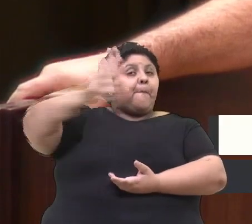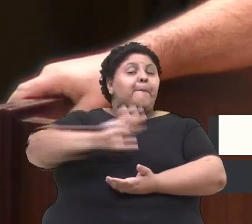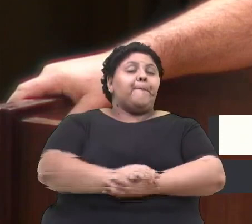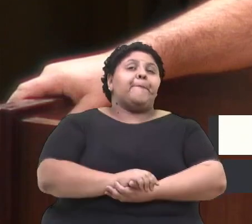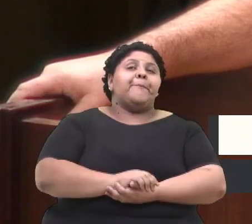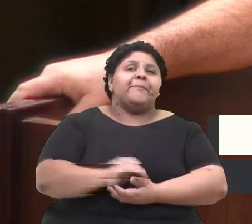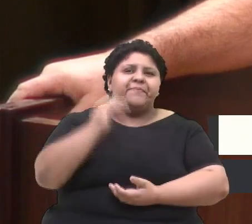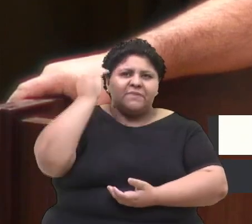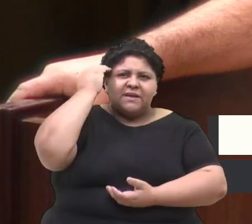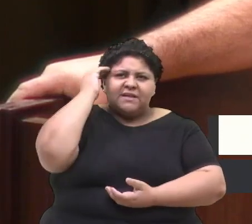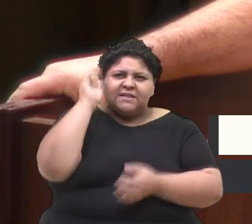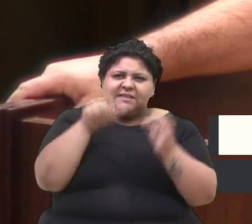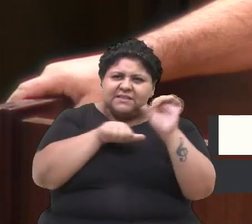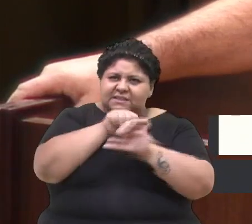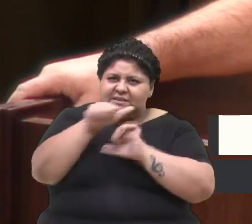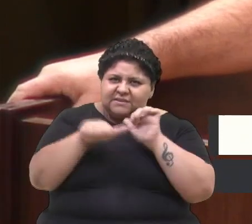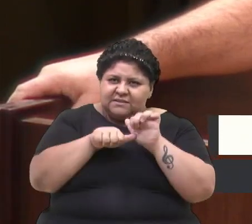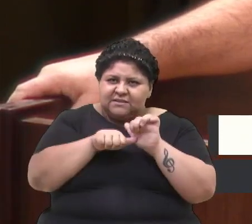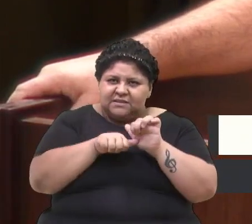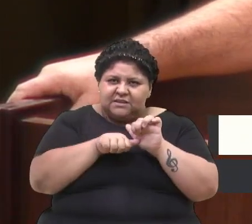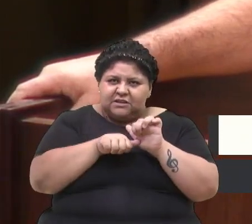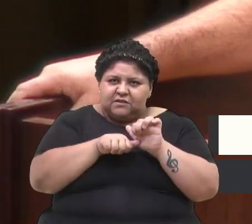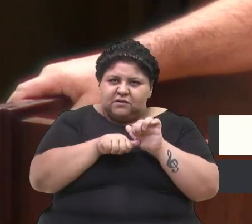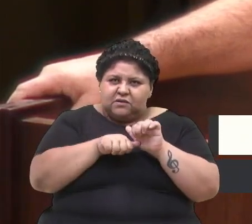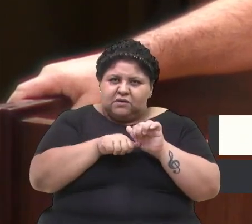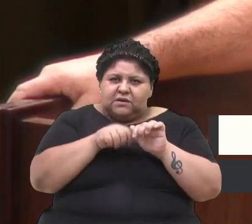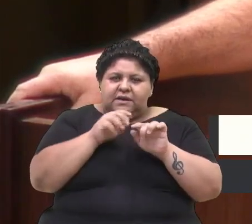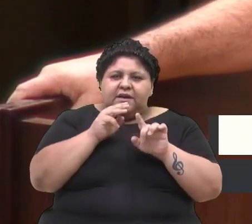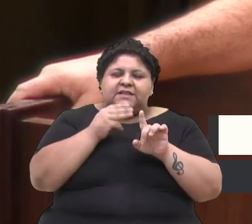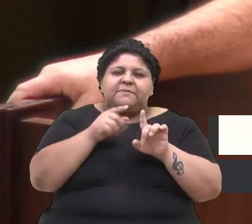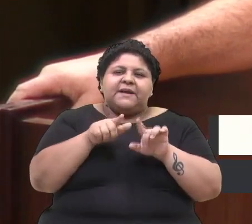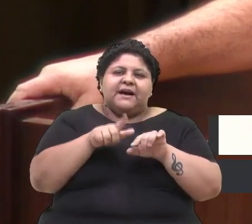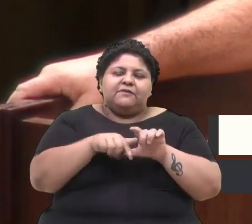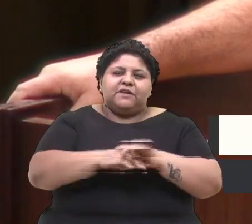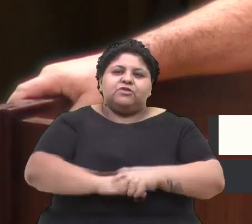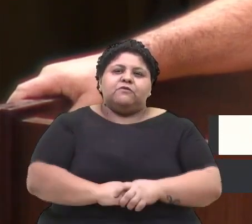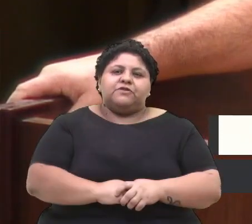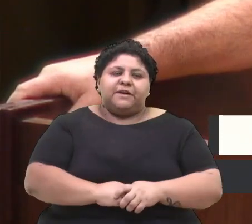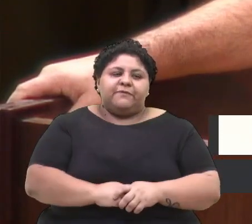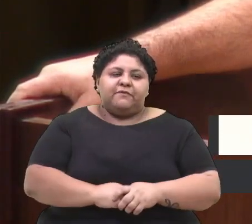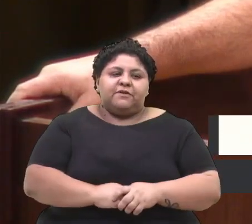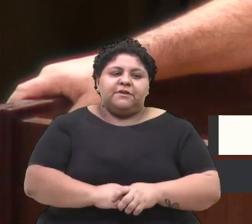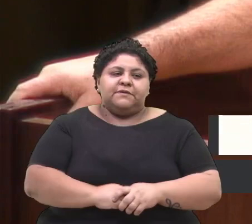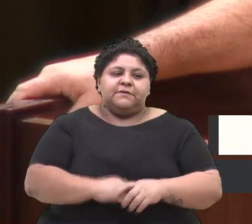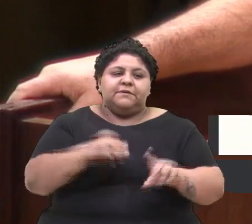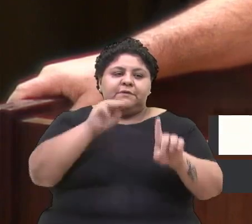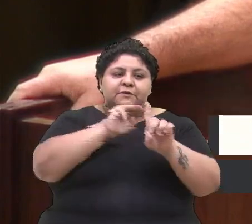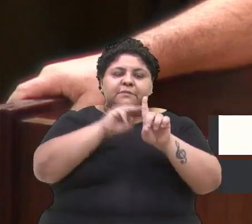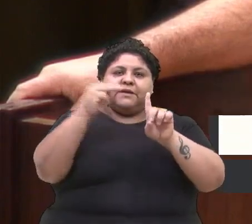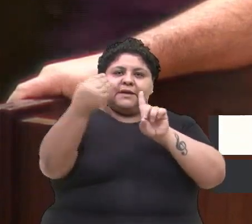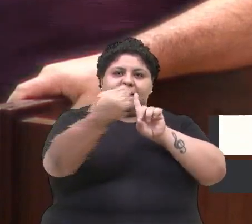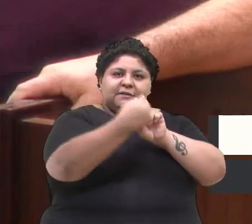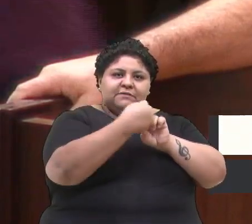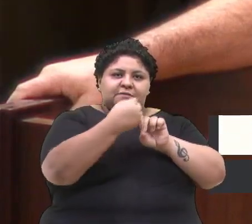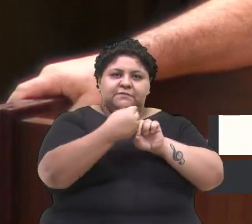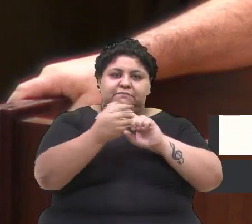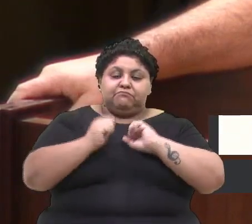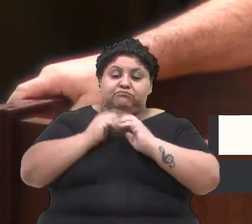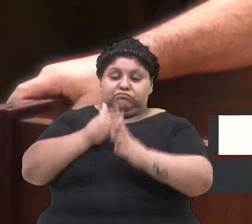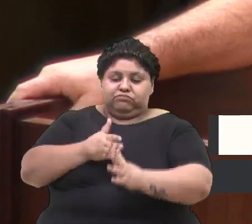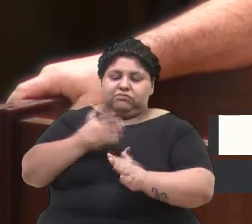Sabe, transformar ela no mercado de ações, aquelas coisas todas? É isso que querem fazer. E eu chamo a